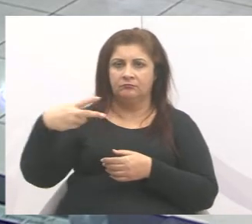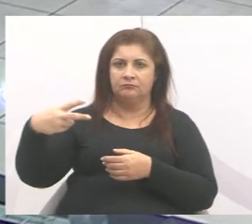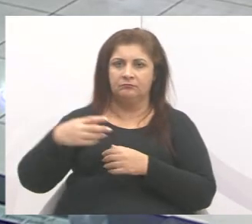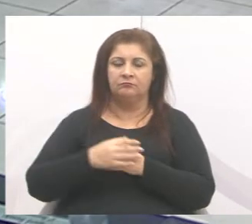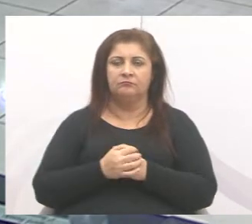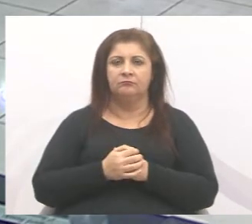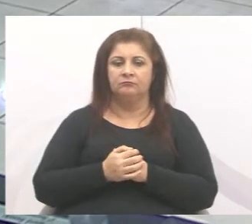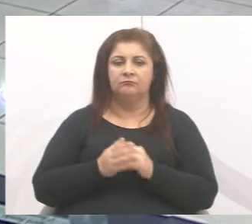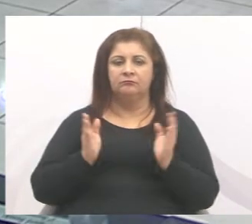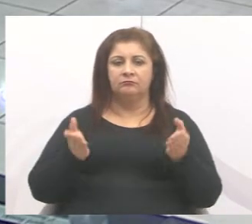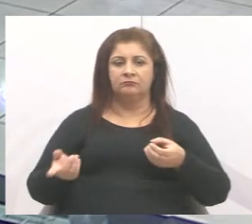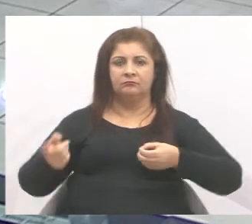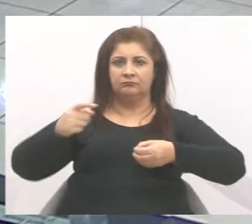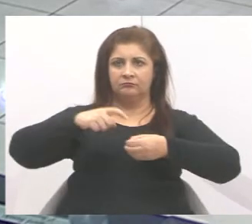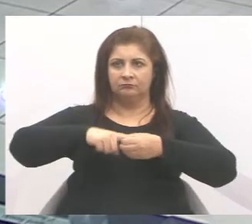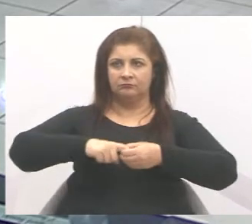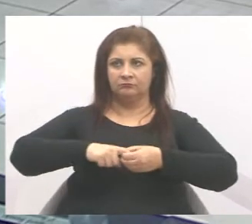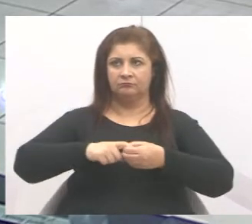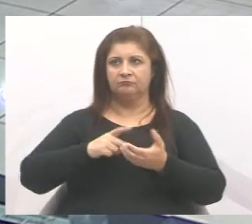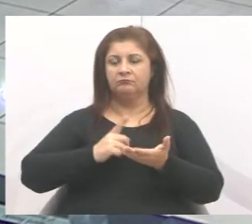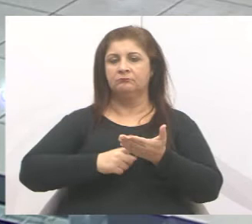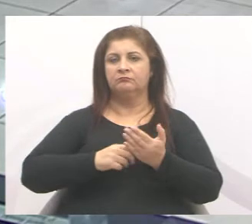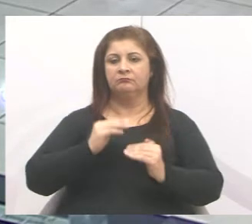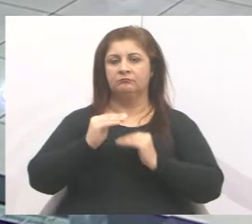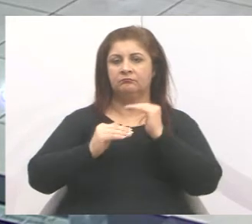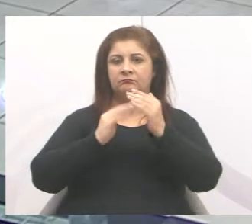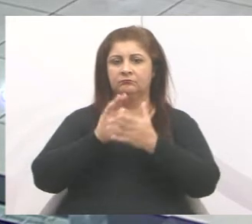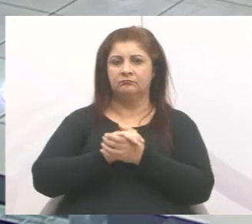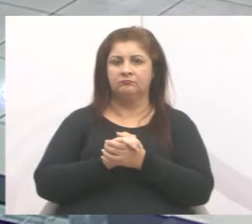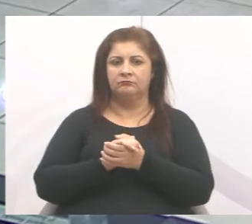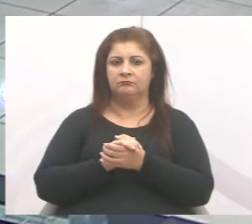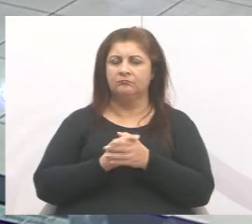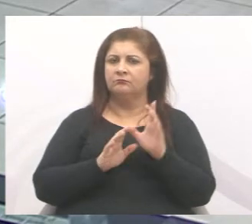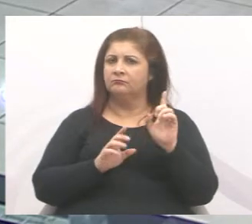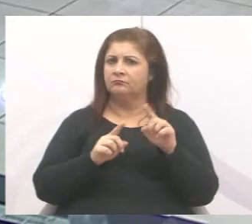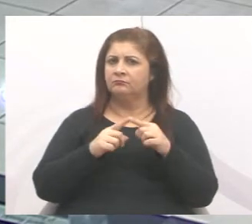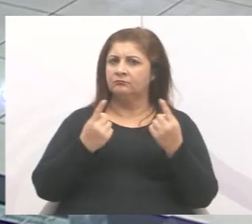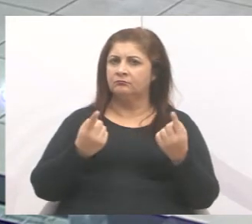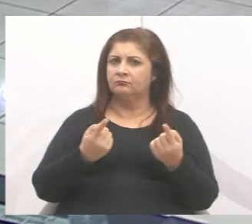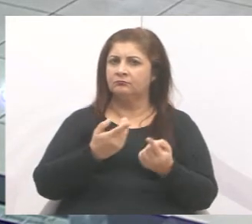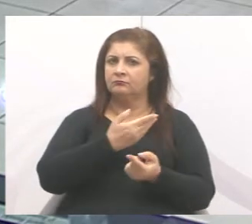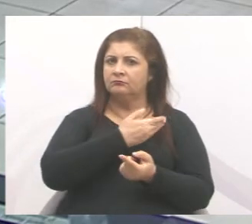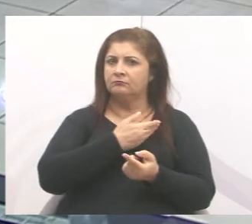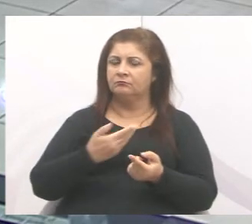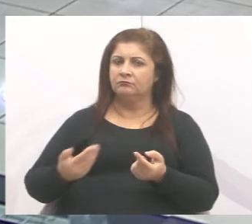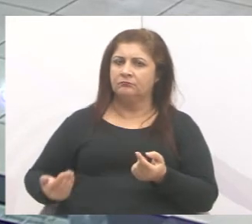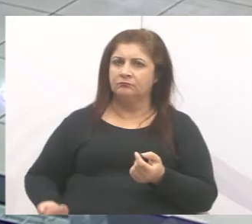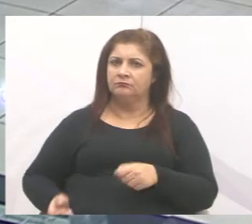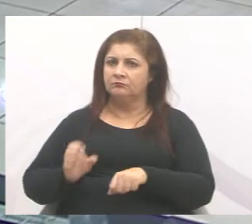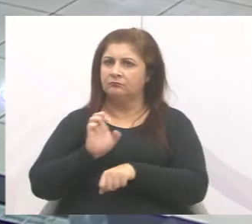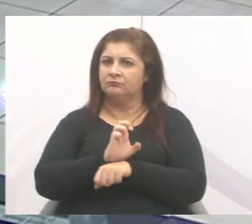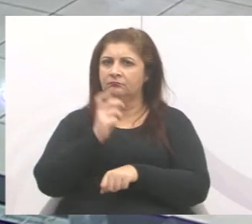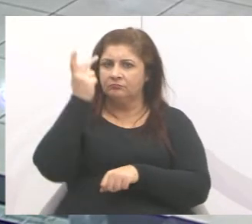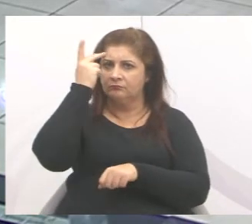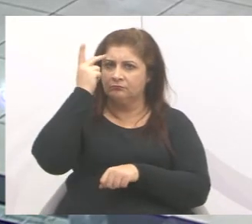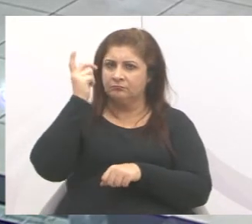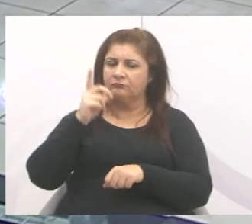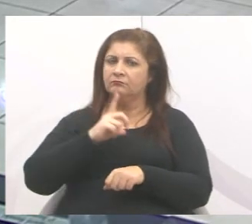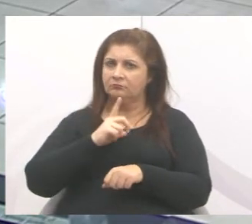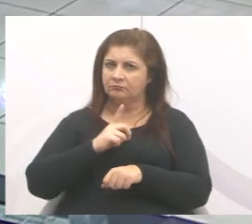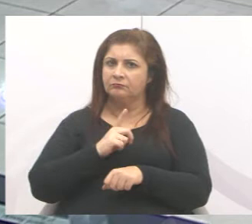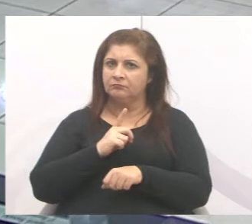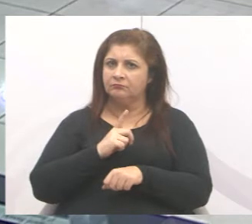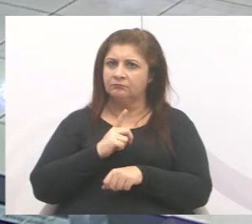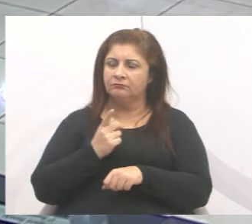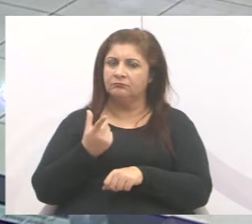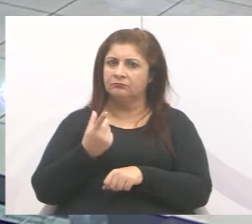das negociações de plano de carreira. Mas o governo de São Paulo estabeleceu o bônus, não é? Então, os professores estão fazendo com